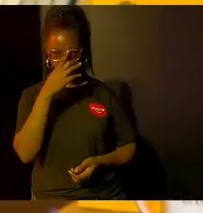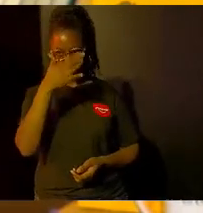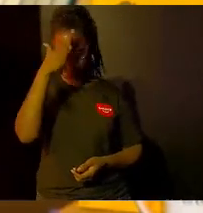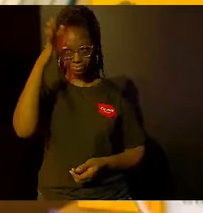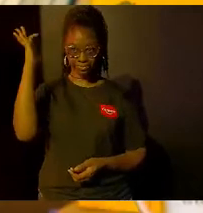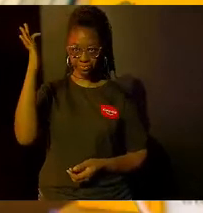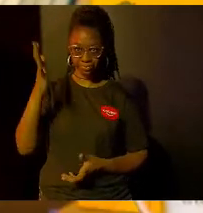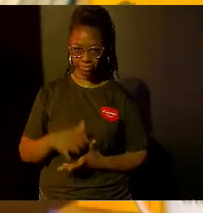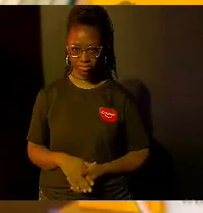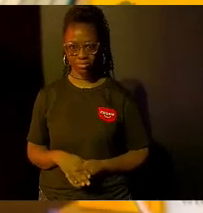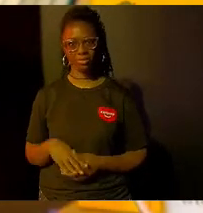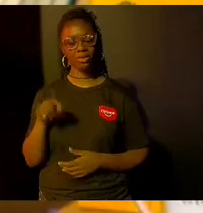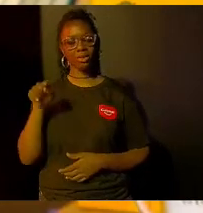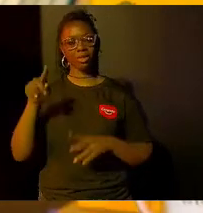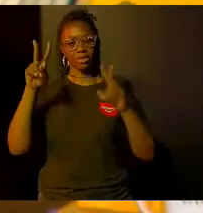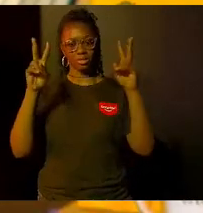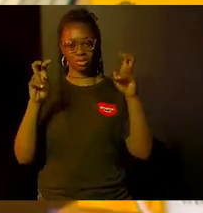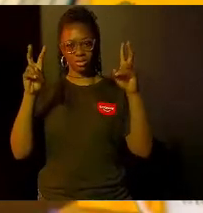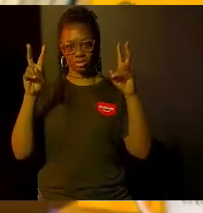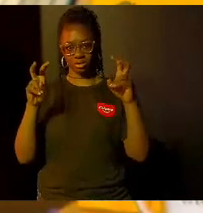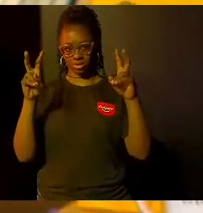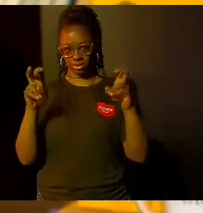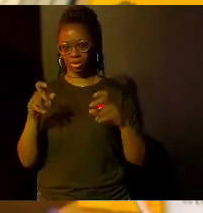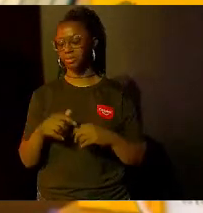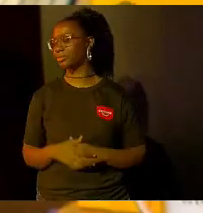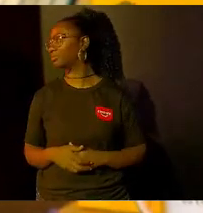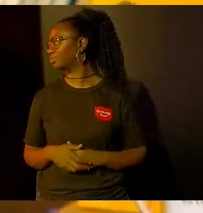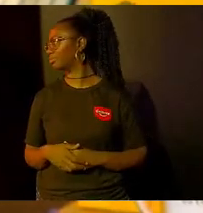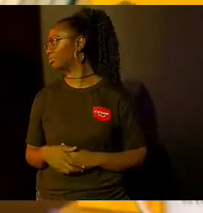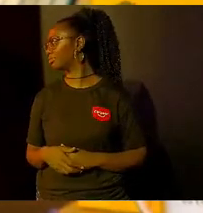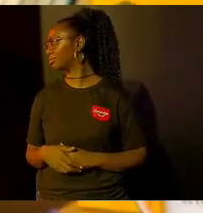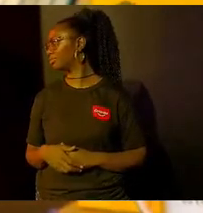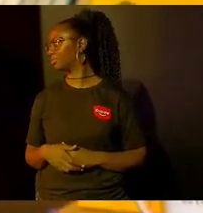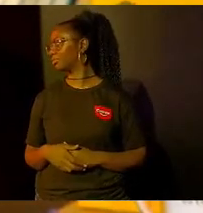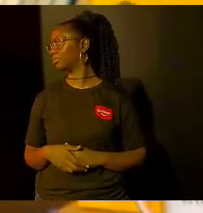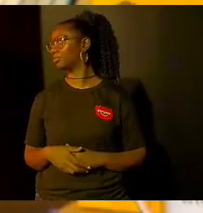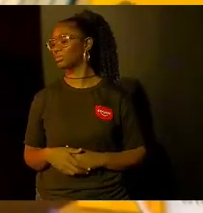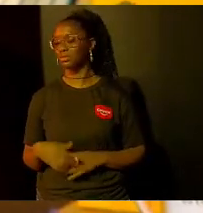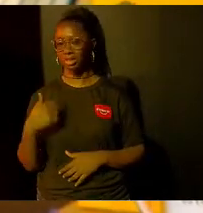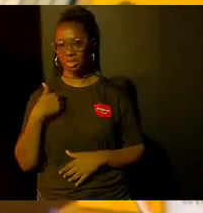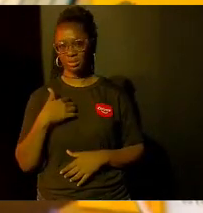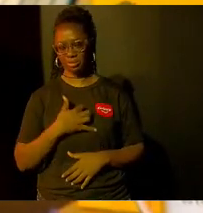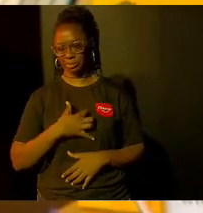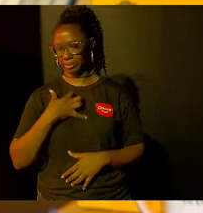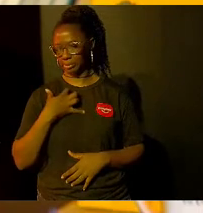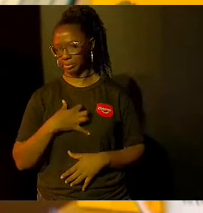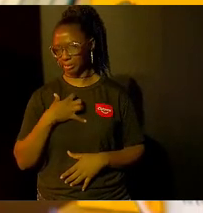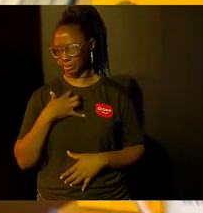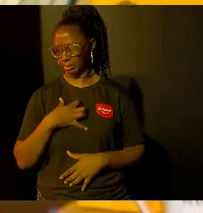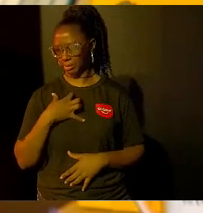esse tema Felipe é me tira do sério